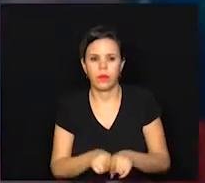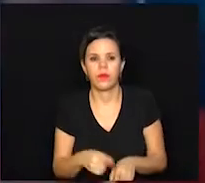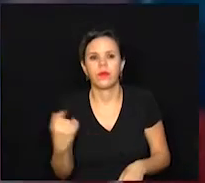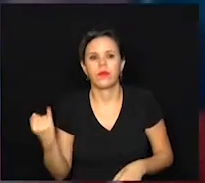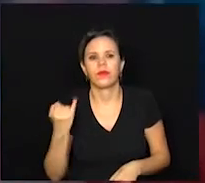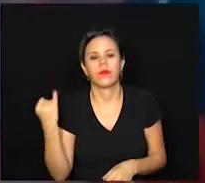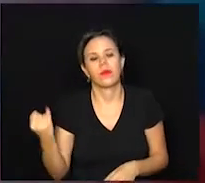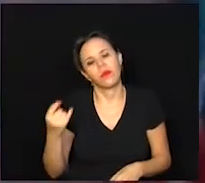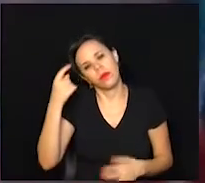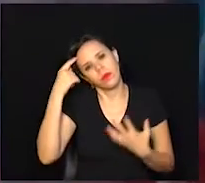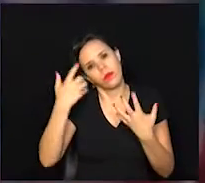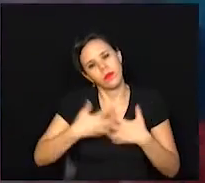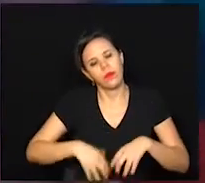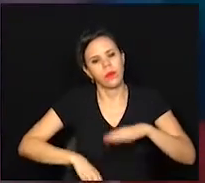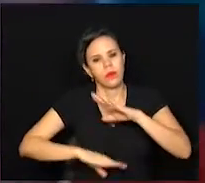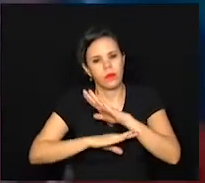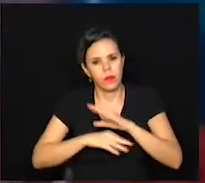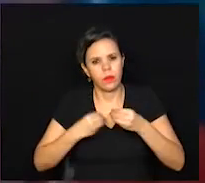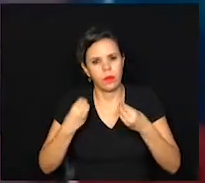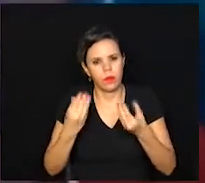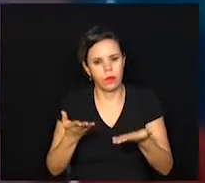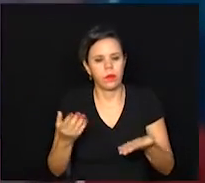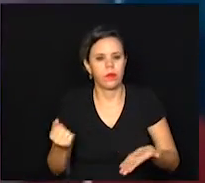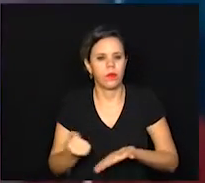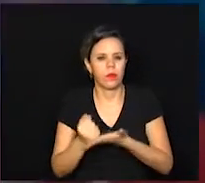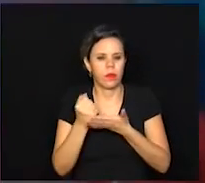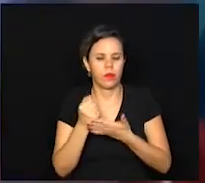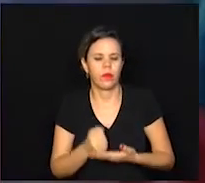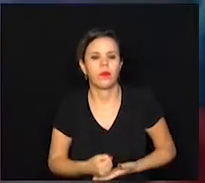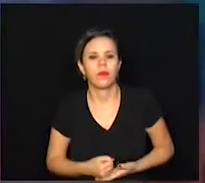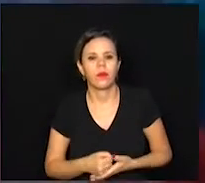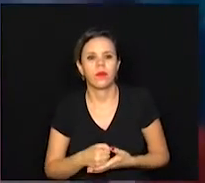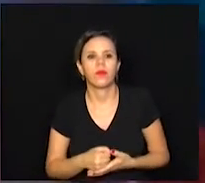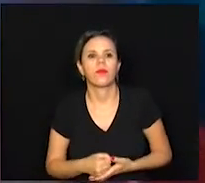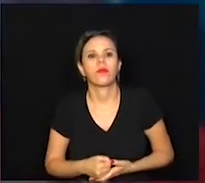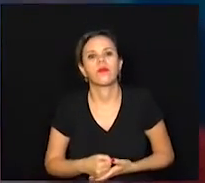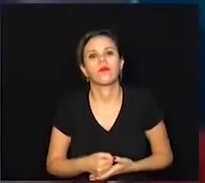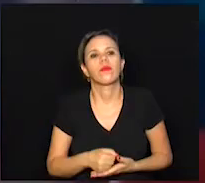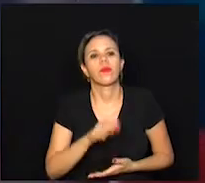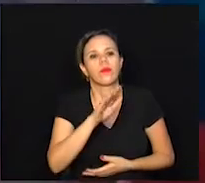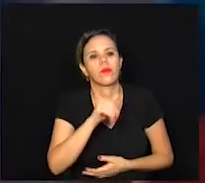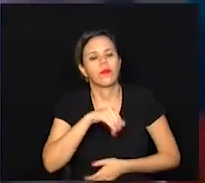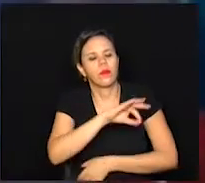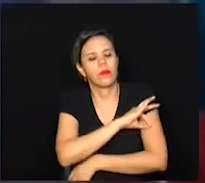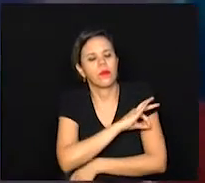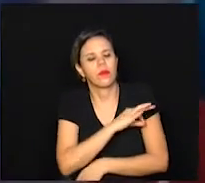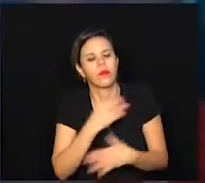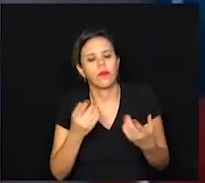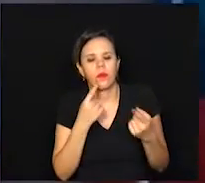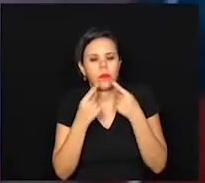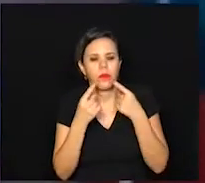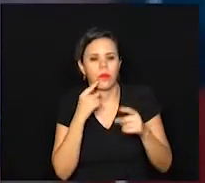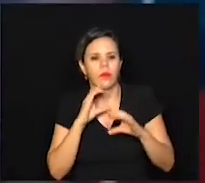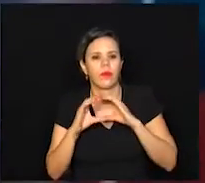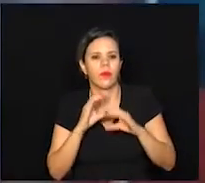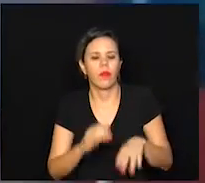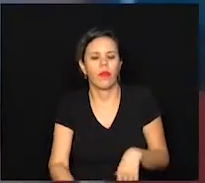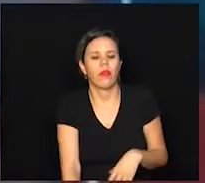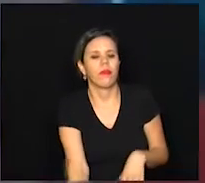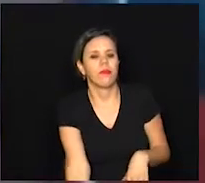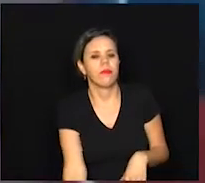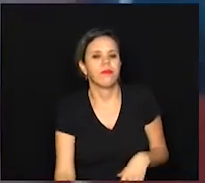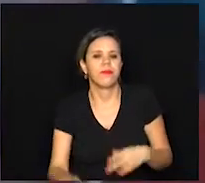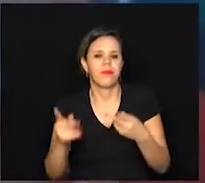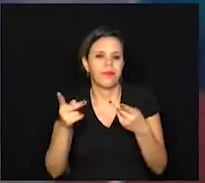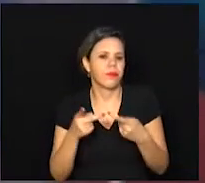importante pensar que a Câmara pode dar essa contribuição chamando a Executiva a dialogar. Se hoje a representante convidada do